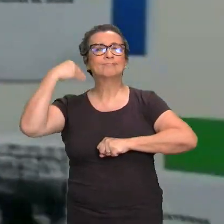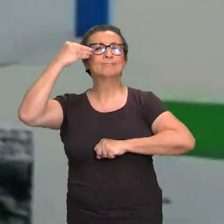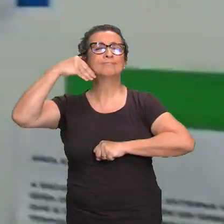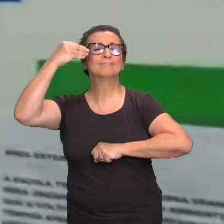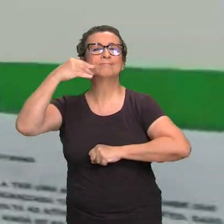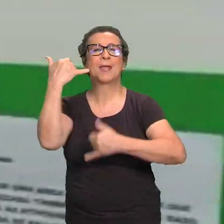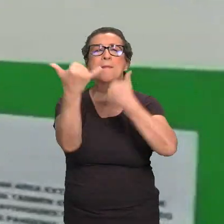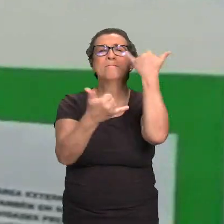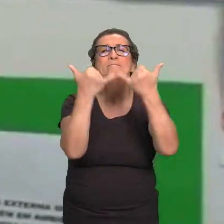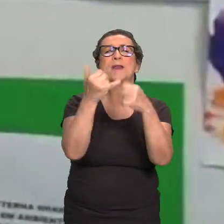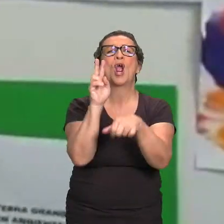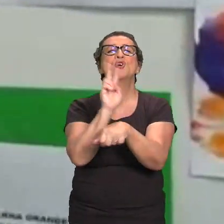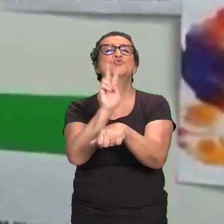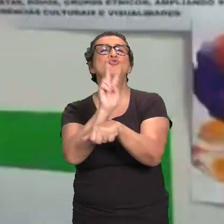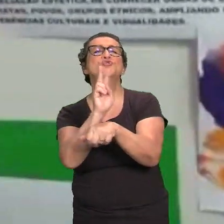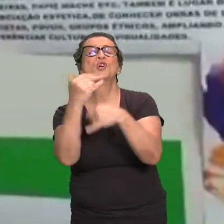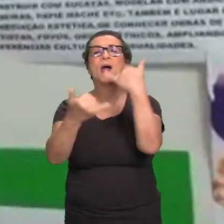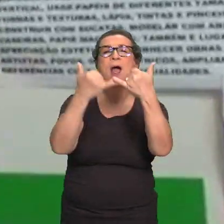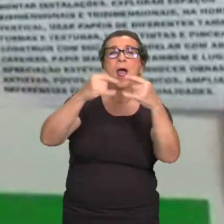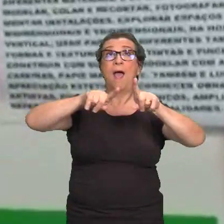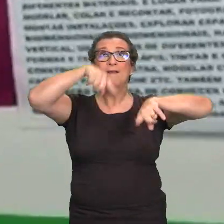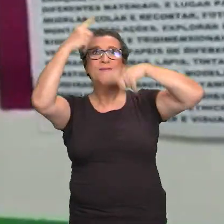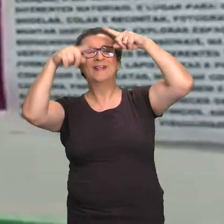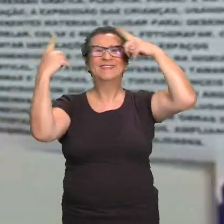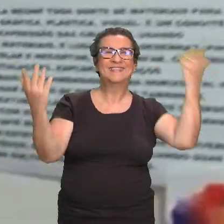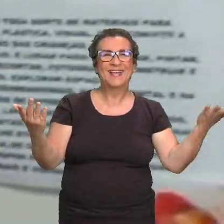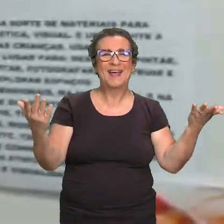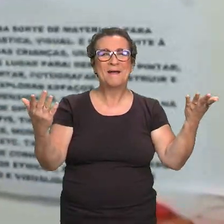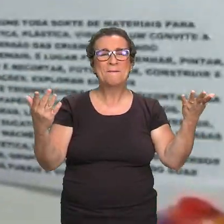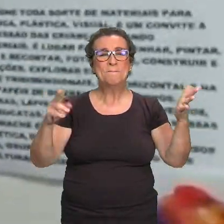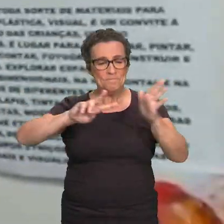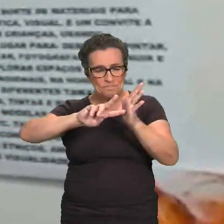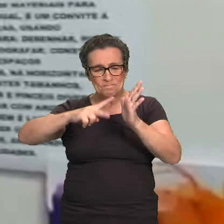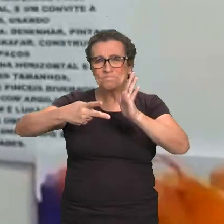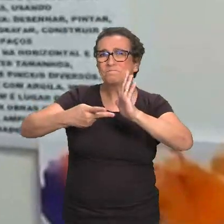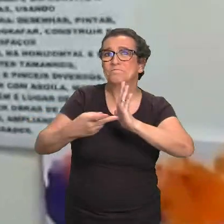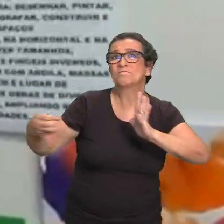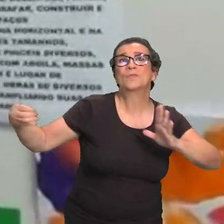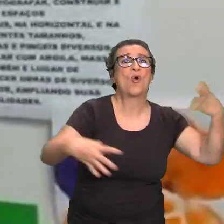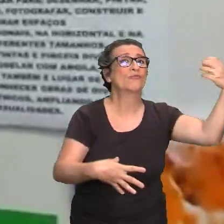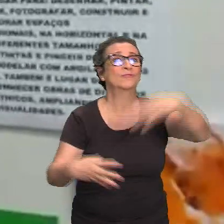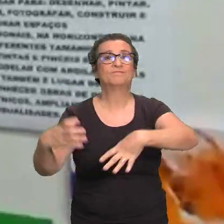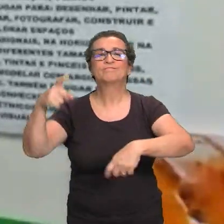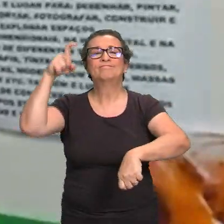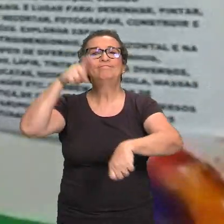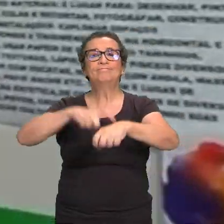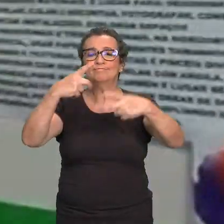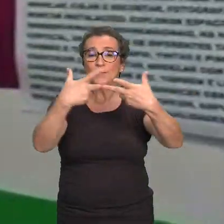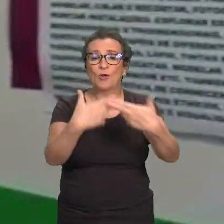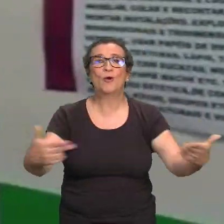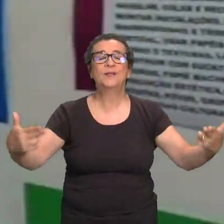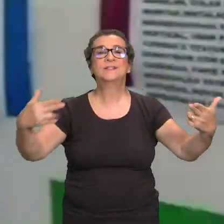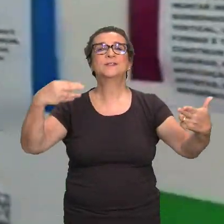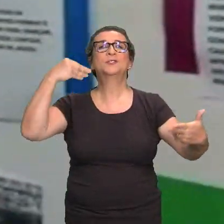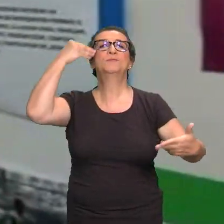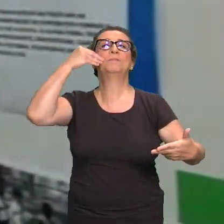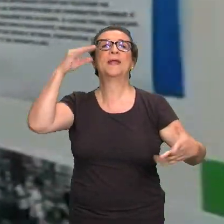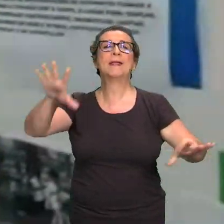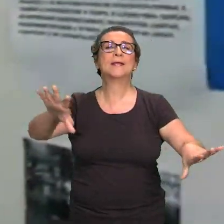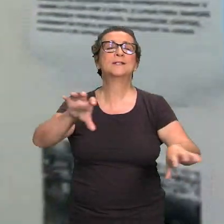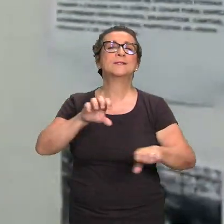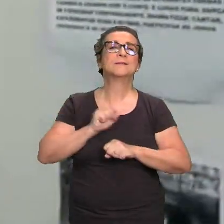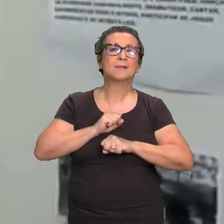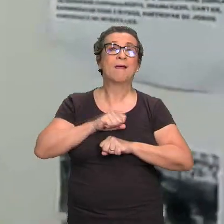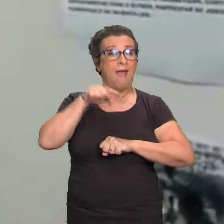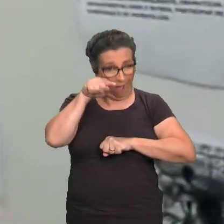brincar de faz de conta, brincar de inventar, de ressignificar objetos, momentos e experiências. Dessa